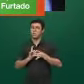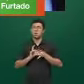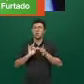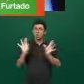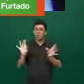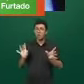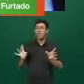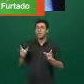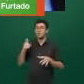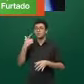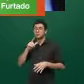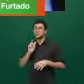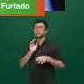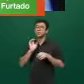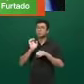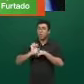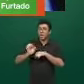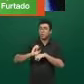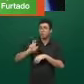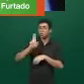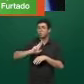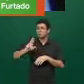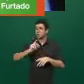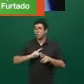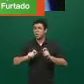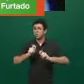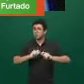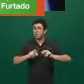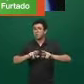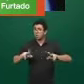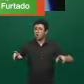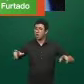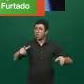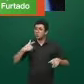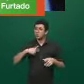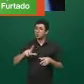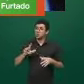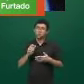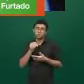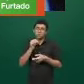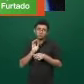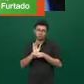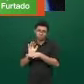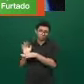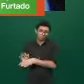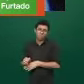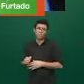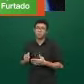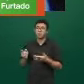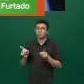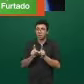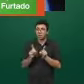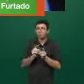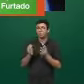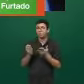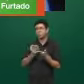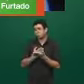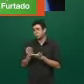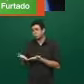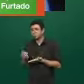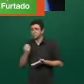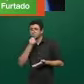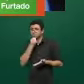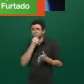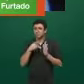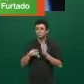estados, uma ajuda importante que fomentou em muitos estados um start fundamental. Para alguns estados já tinha uma política